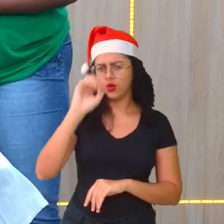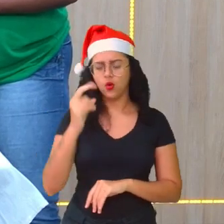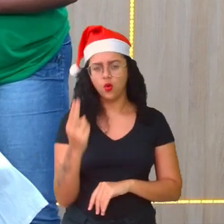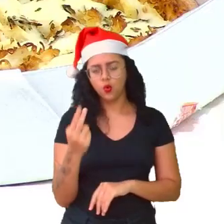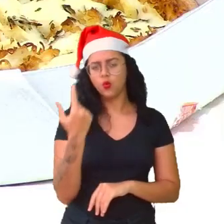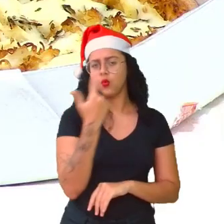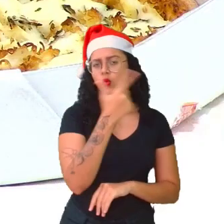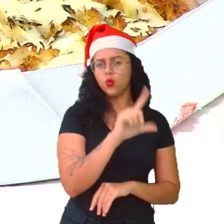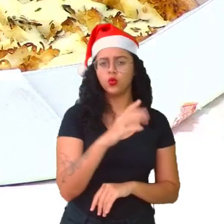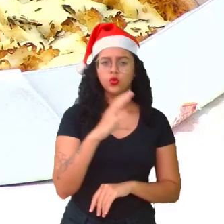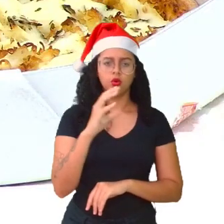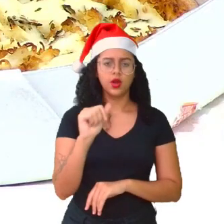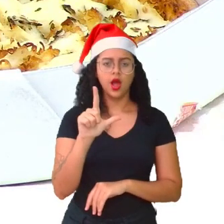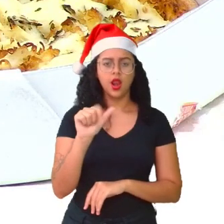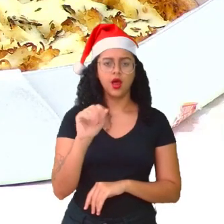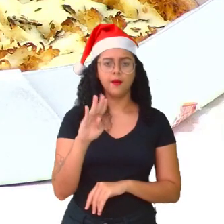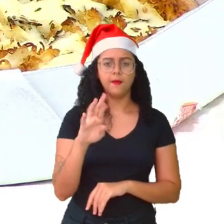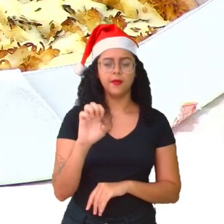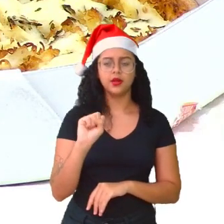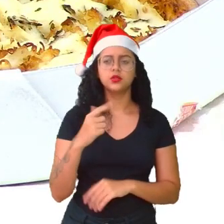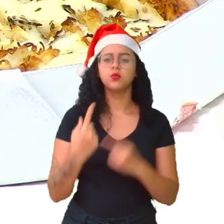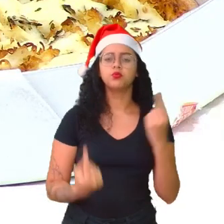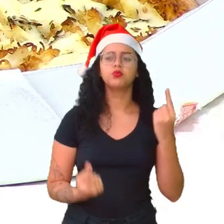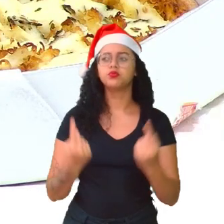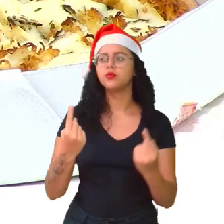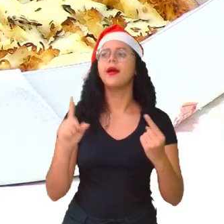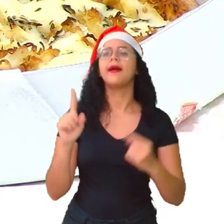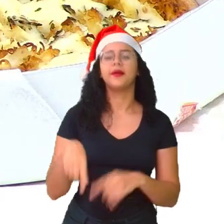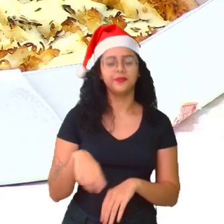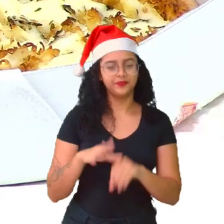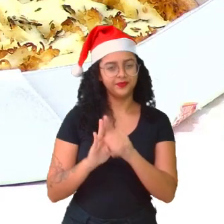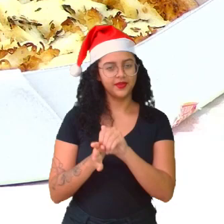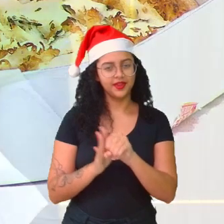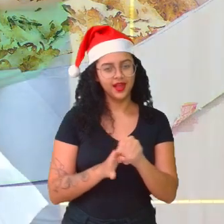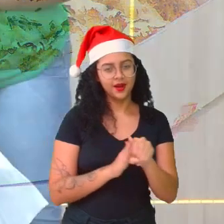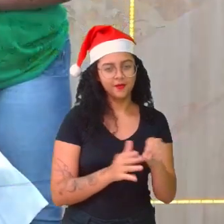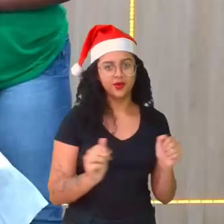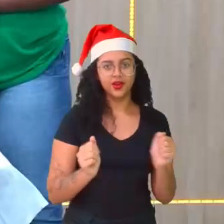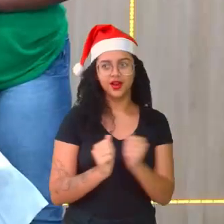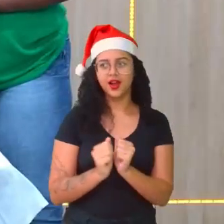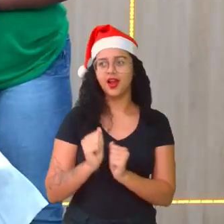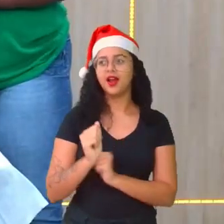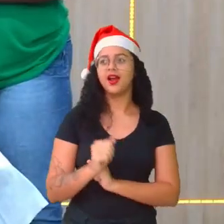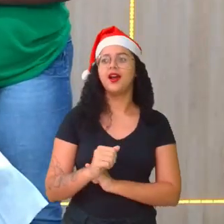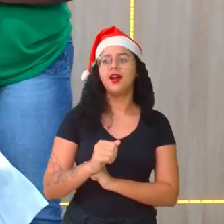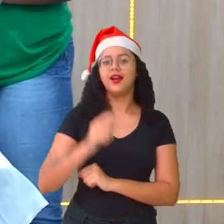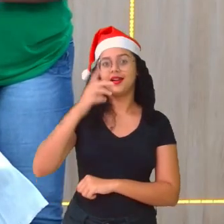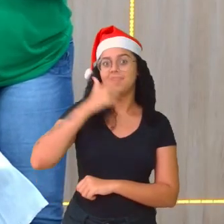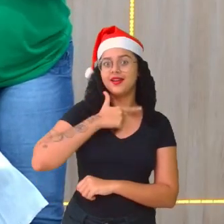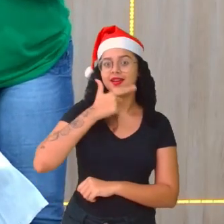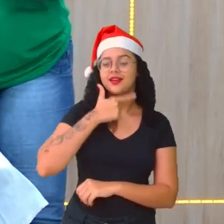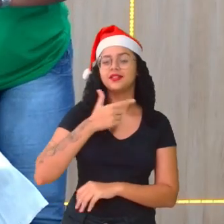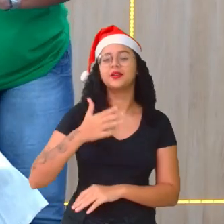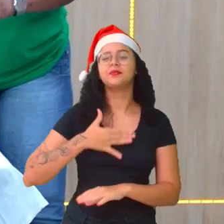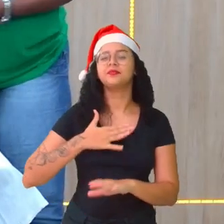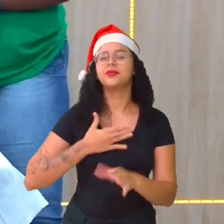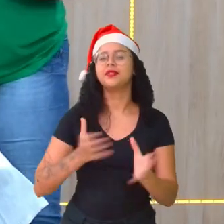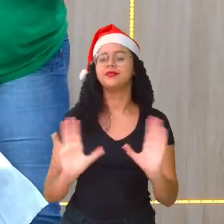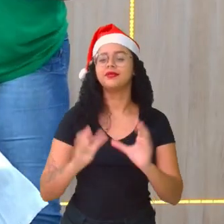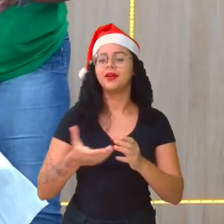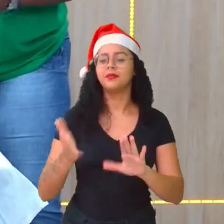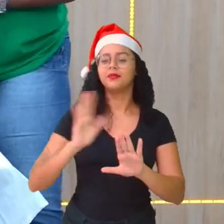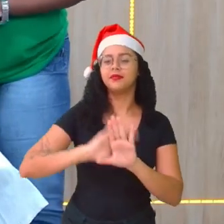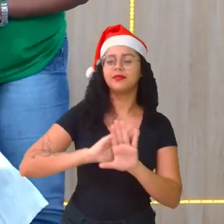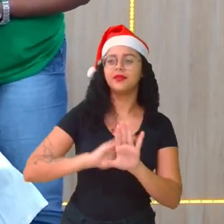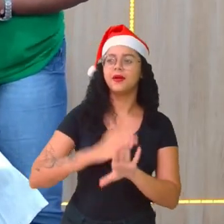ou calabresa com catiupiri? Qual é o melhor, professora? Calabresa com catiupiri. Eita, todo mundo... De calabresa. A minha produção